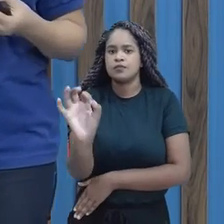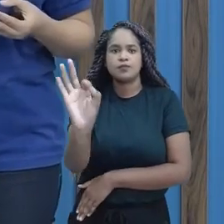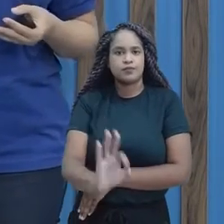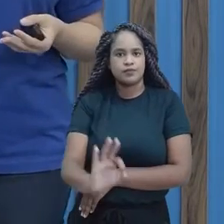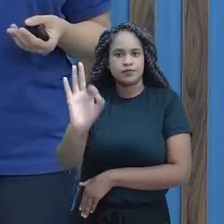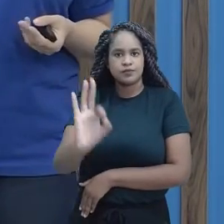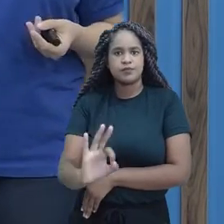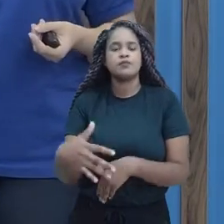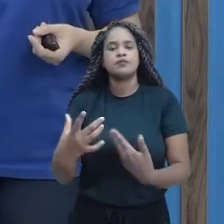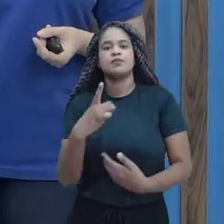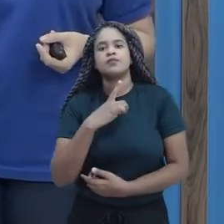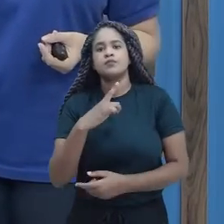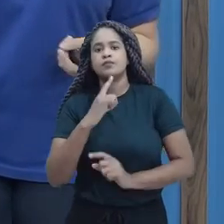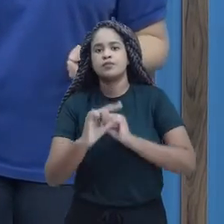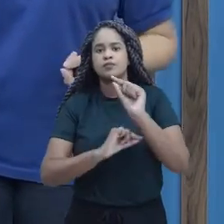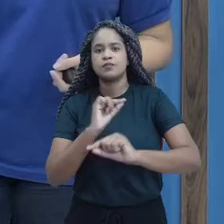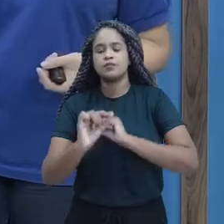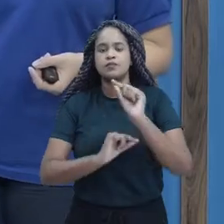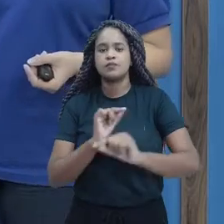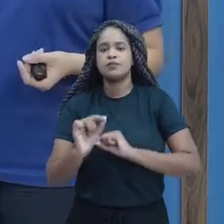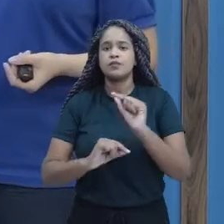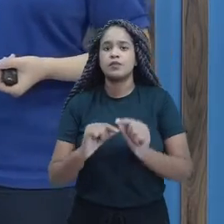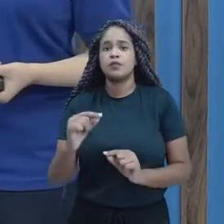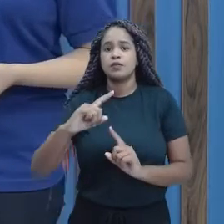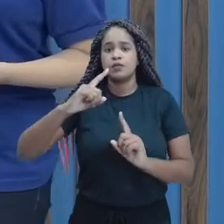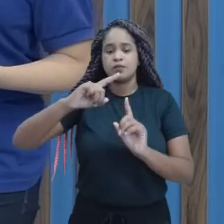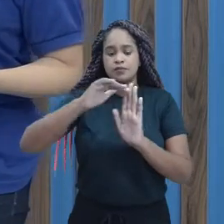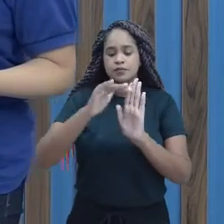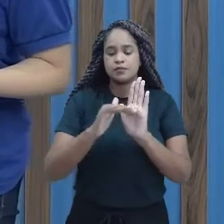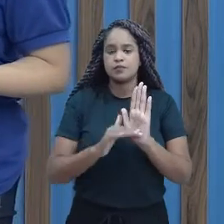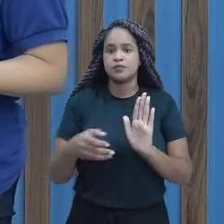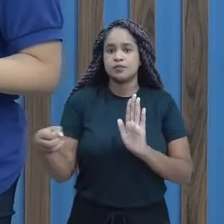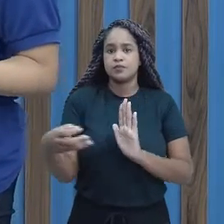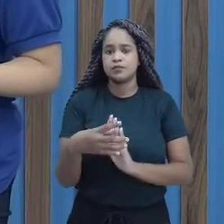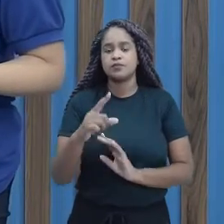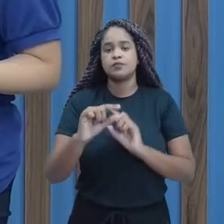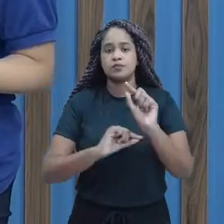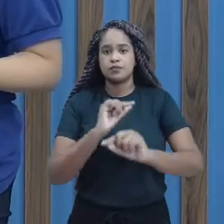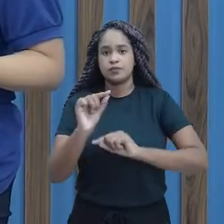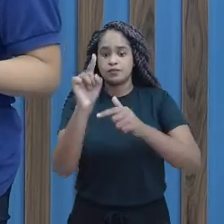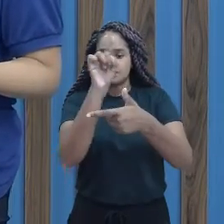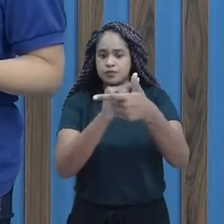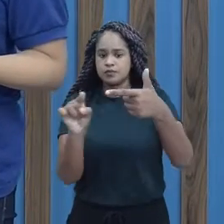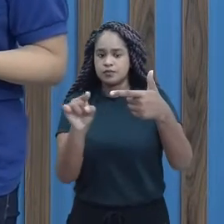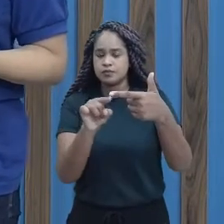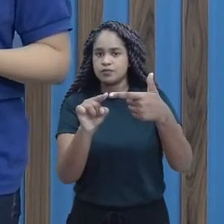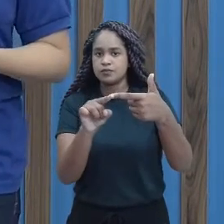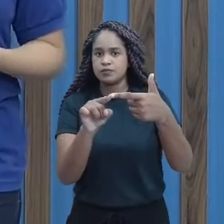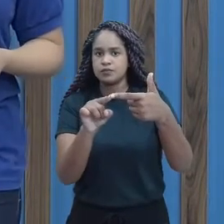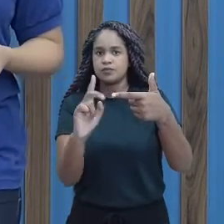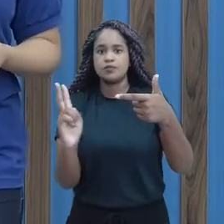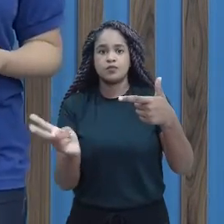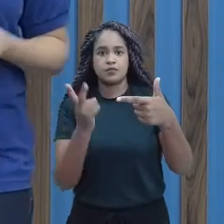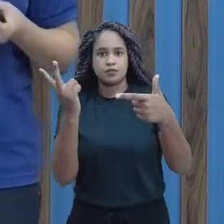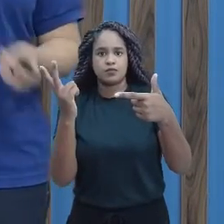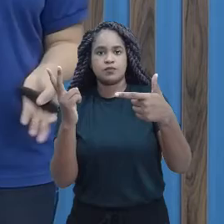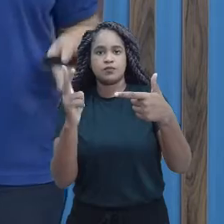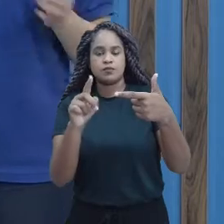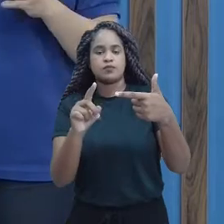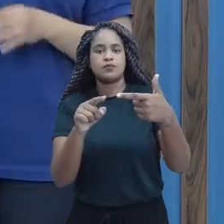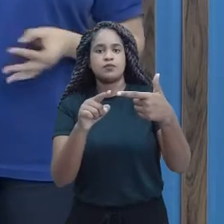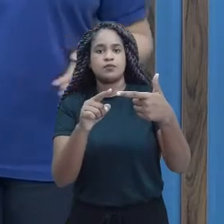gente tem aí uma outra nomenclatura para trabalhar com isso, chamando essa divisão aí, na verdade, esses valores que a gente pega, né,